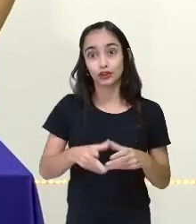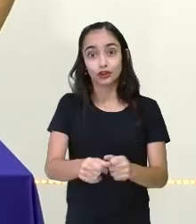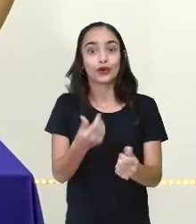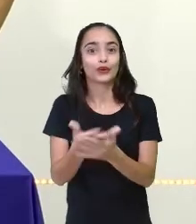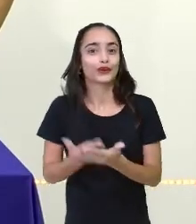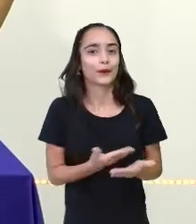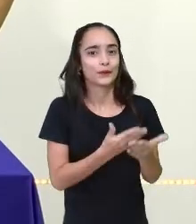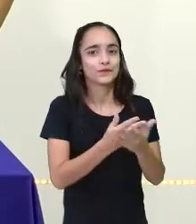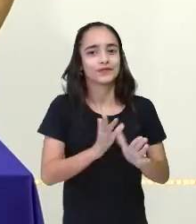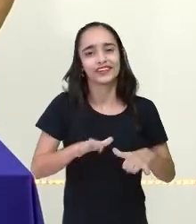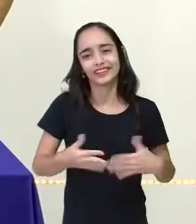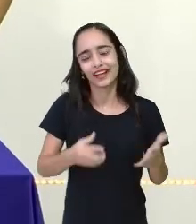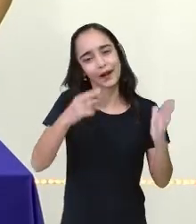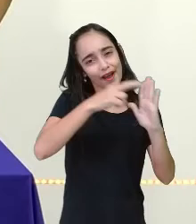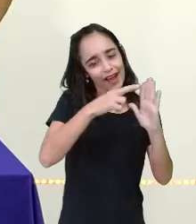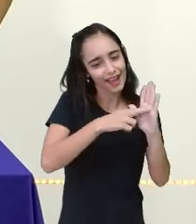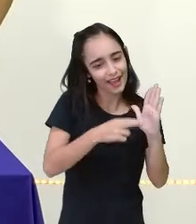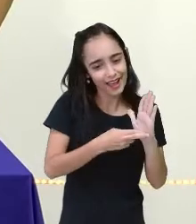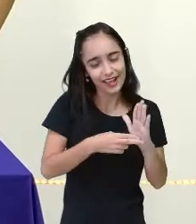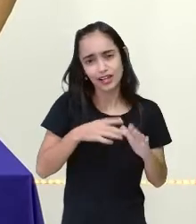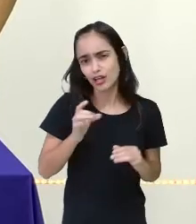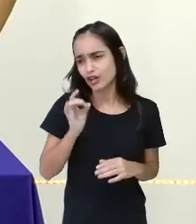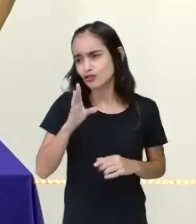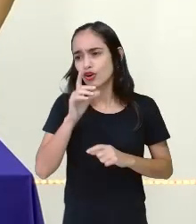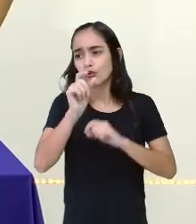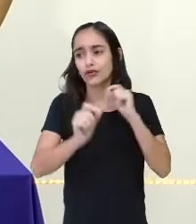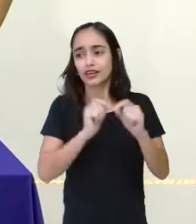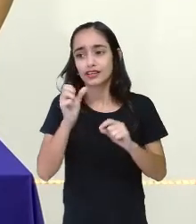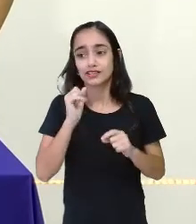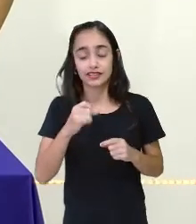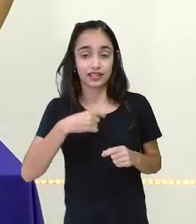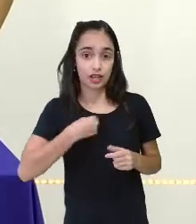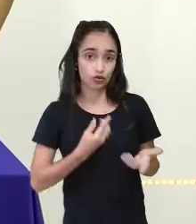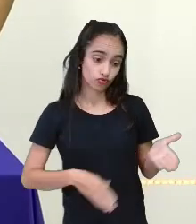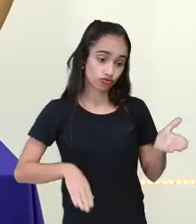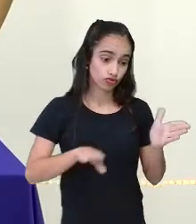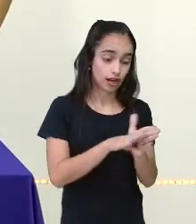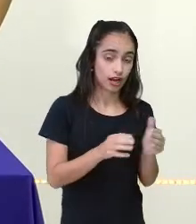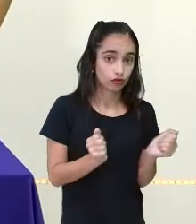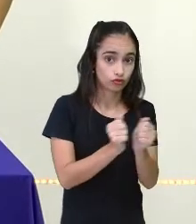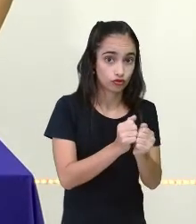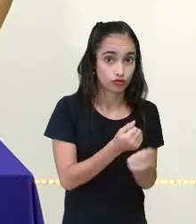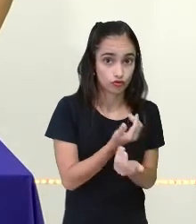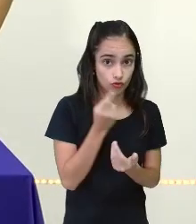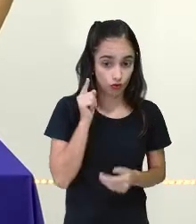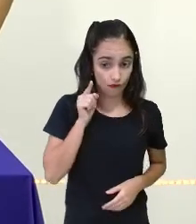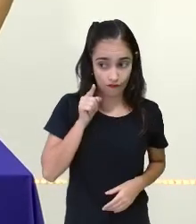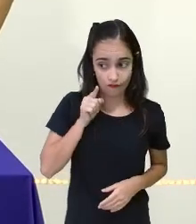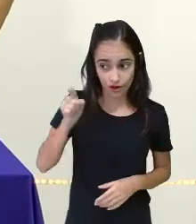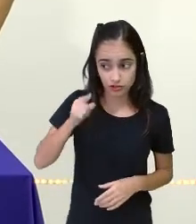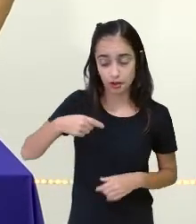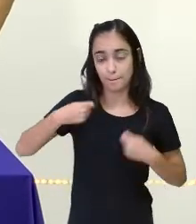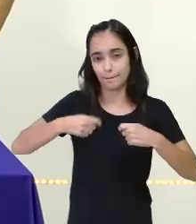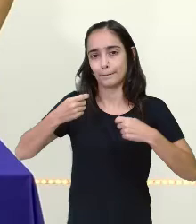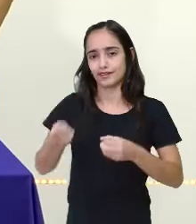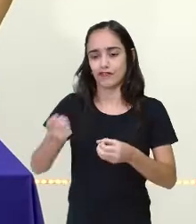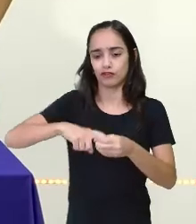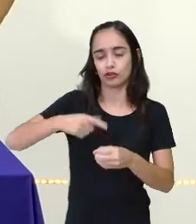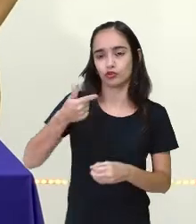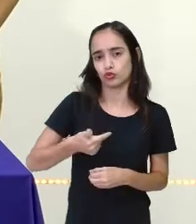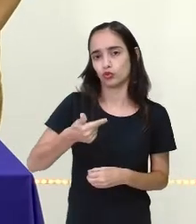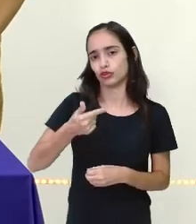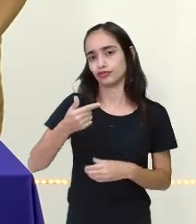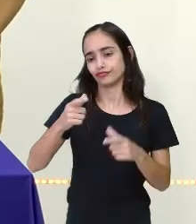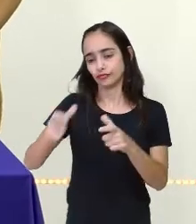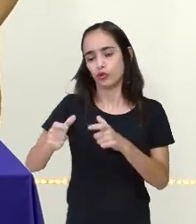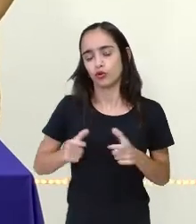a regrinha é só... Por exemplo, eu estou atrás, quando eu chegar aqui junto com a senhora, eu vou ter que voltar 2 casas.